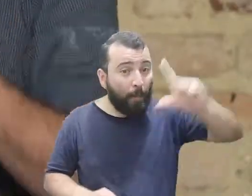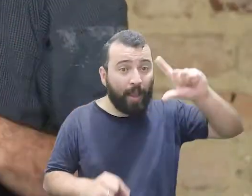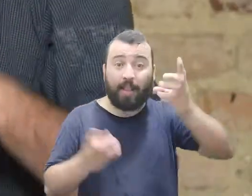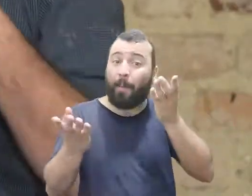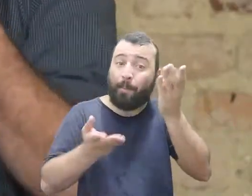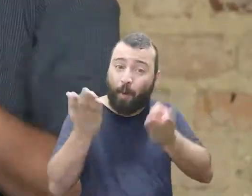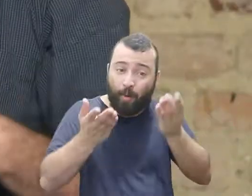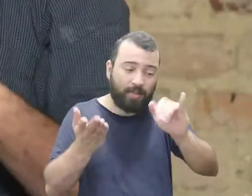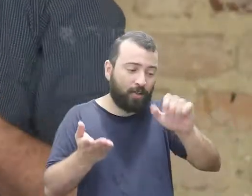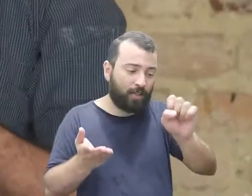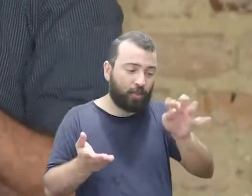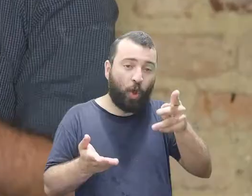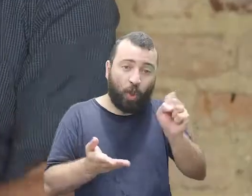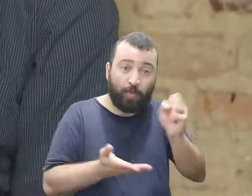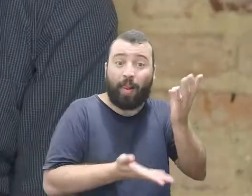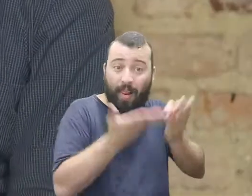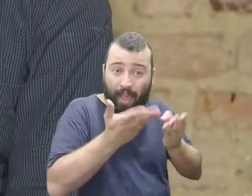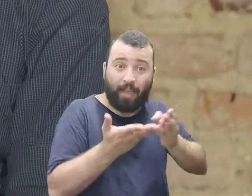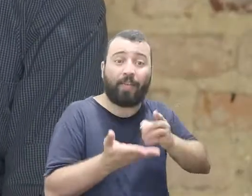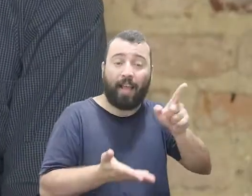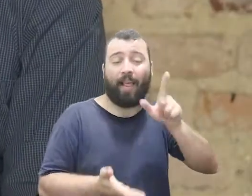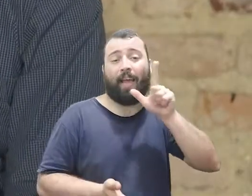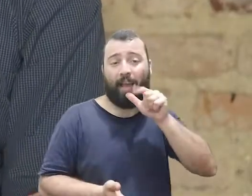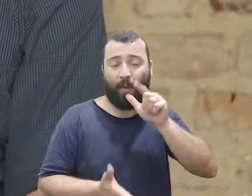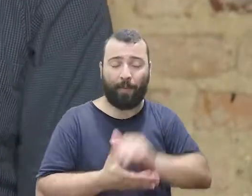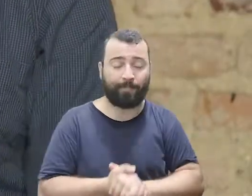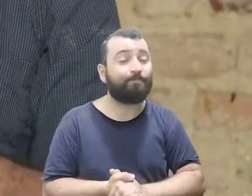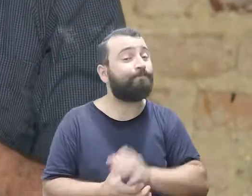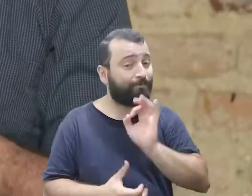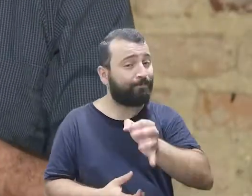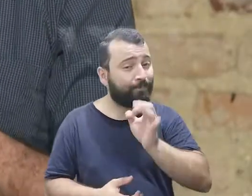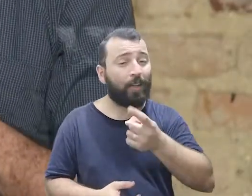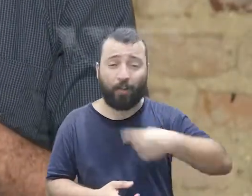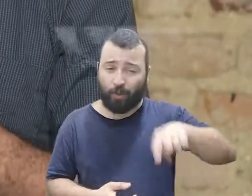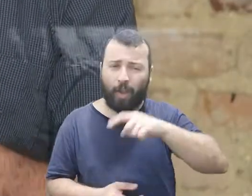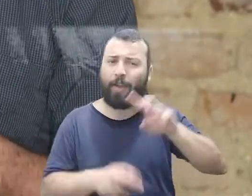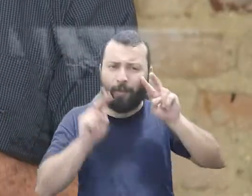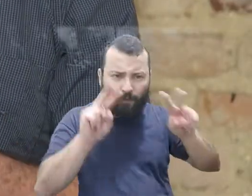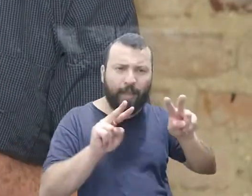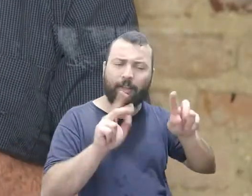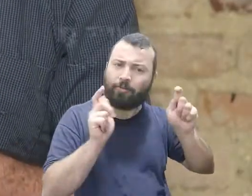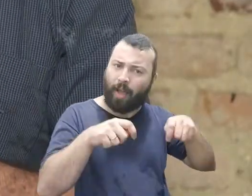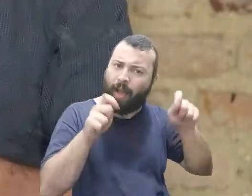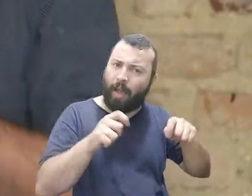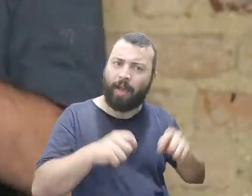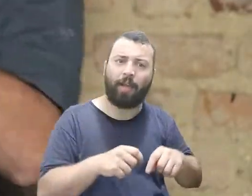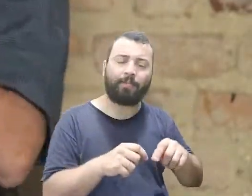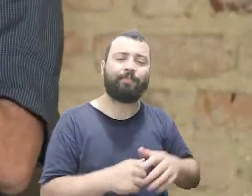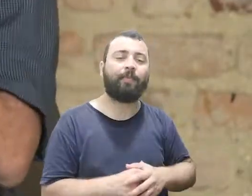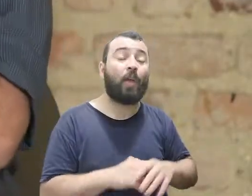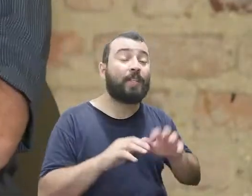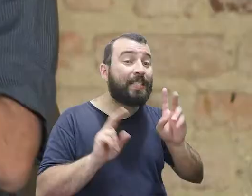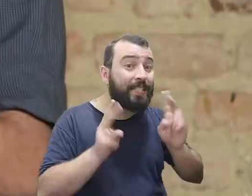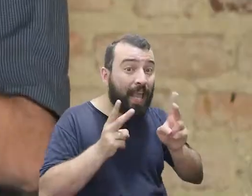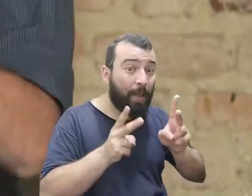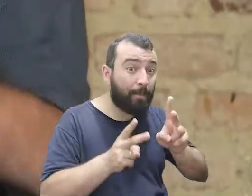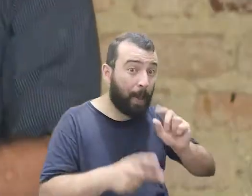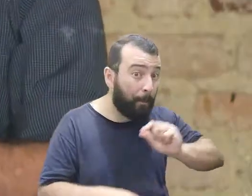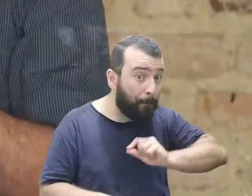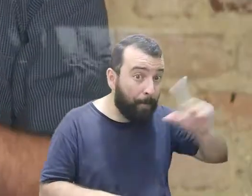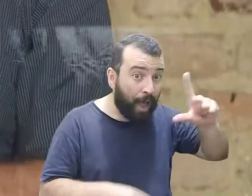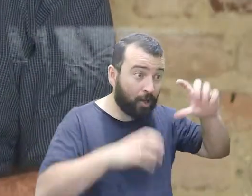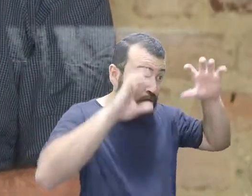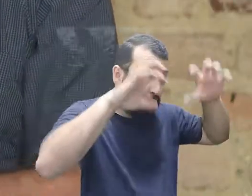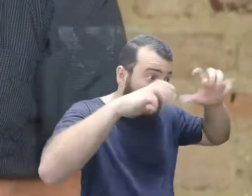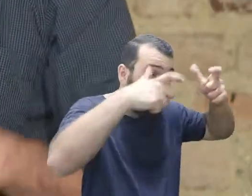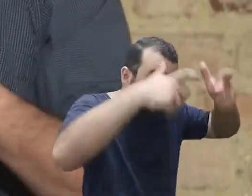a proporção de isótopos leves da massa de água. E, de fato, nós observamos isso experimentalmente. Quanto mais